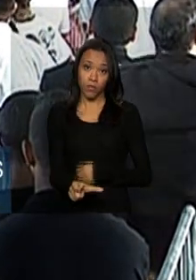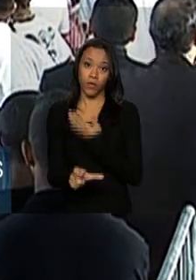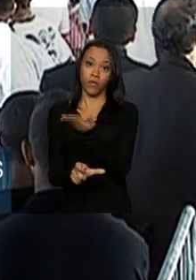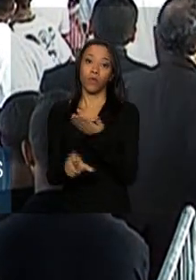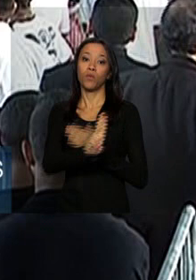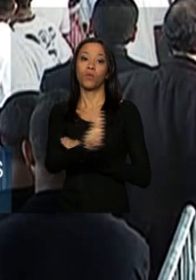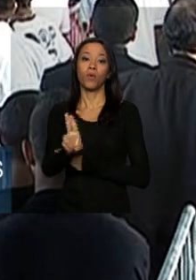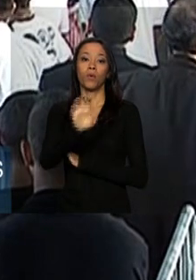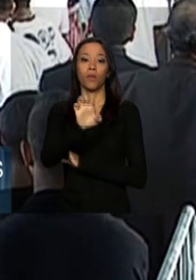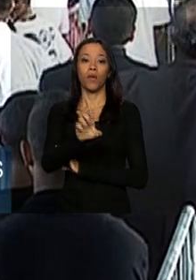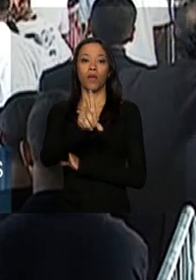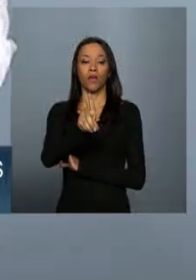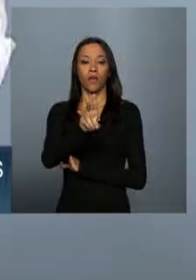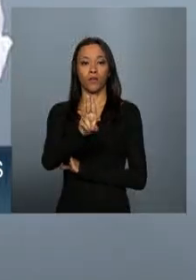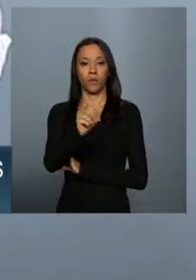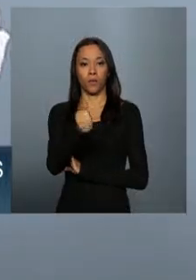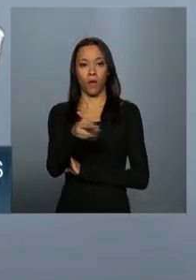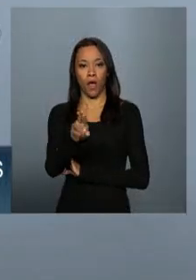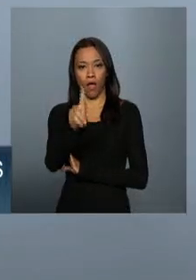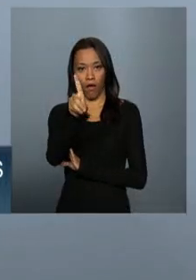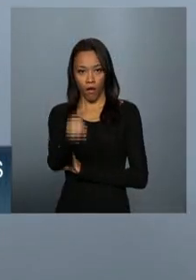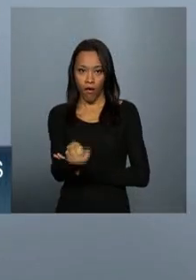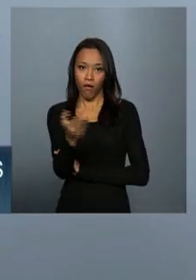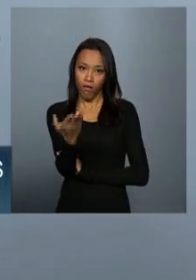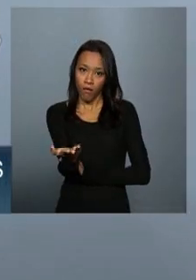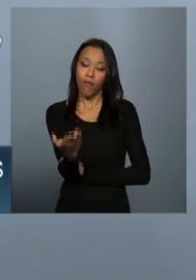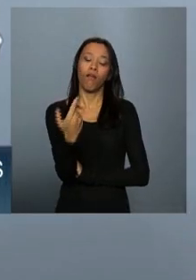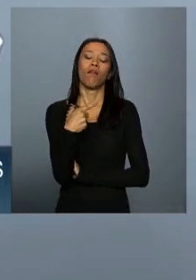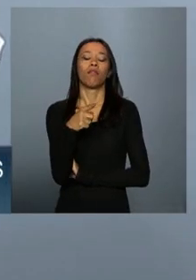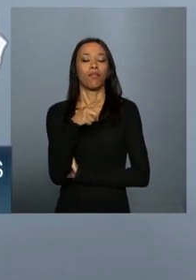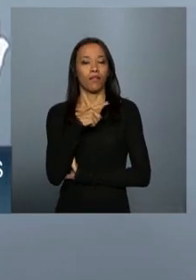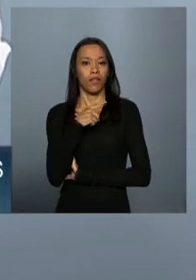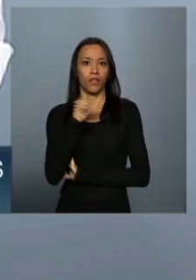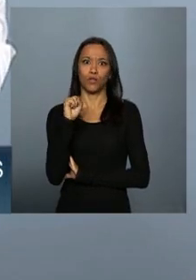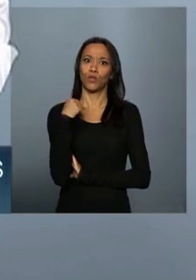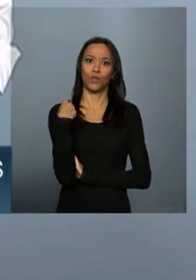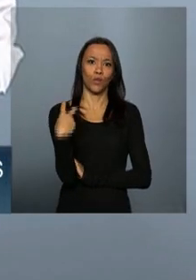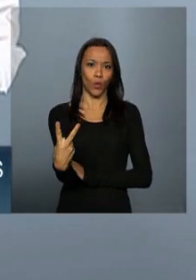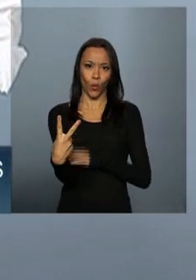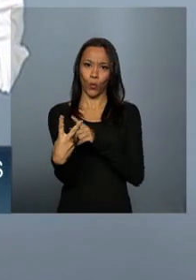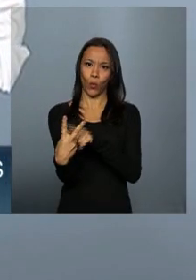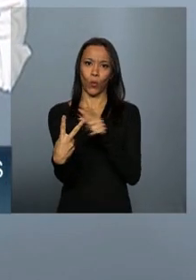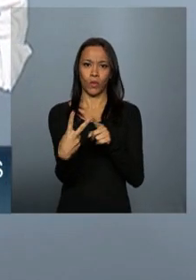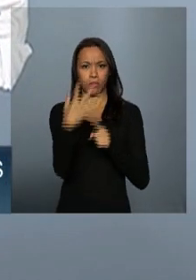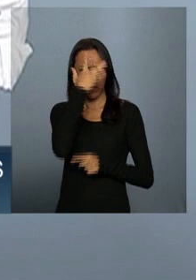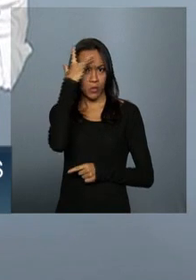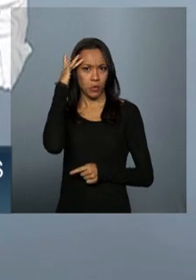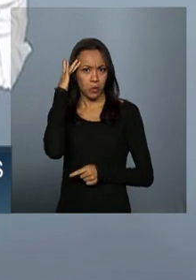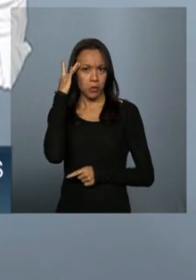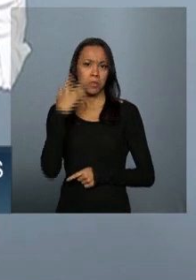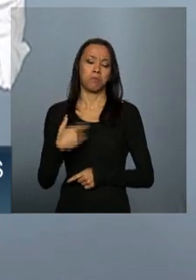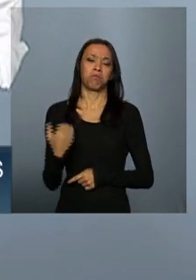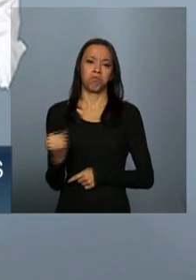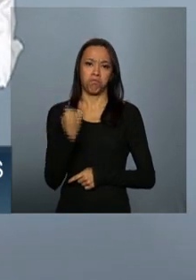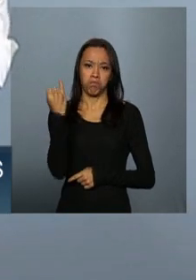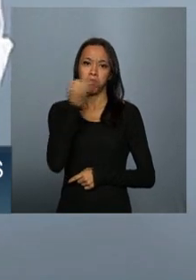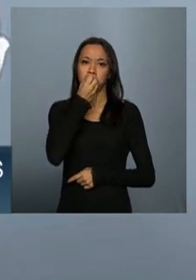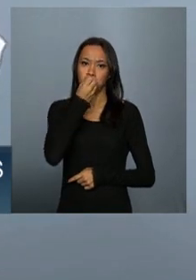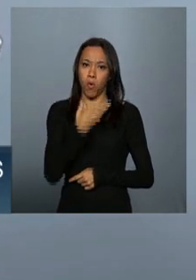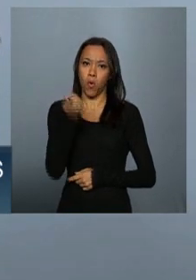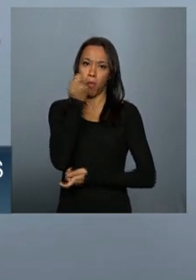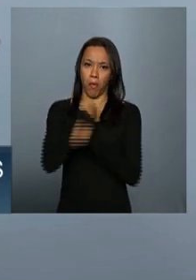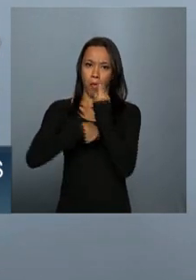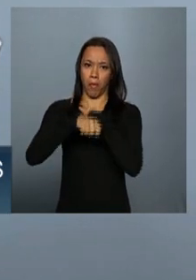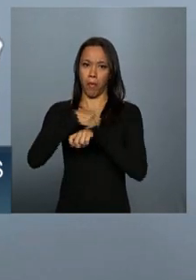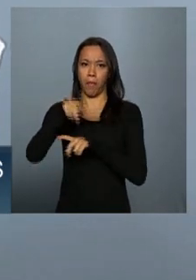de Janeiro está de parabéns, vive um bom momento. Tem dois extraordinários gestores, aqui o governador Pezão,